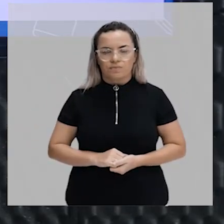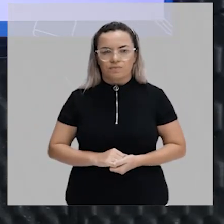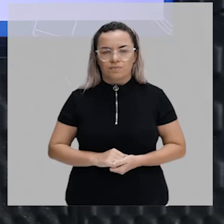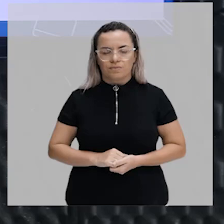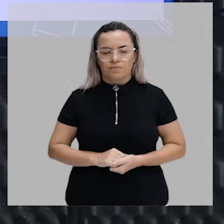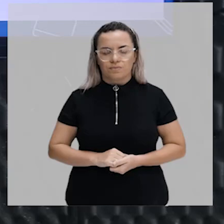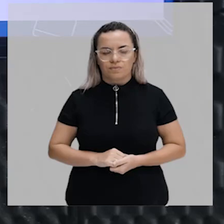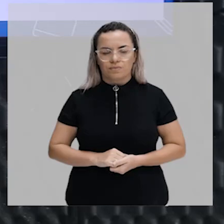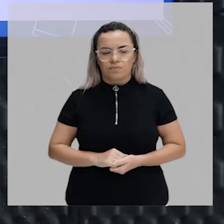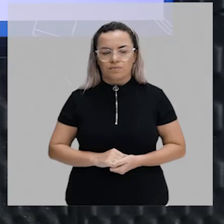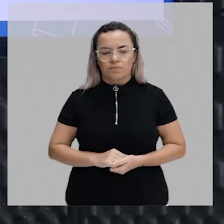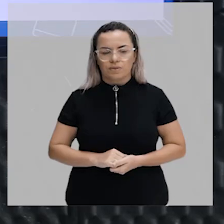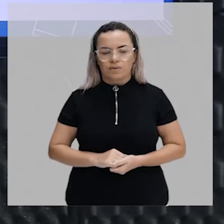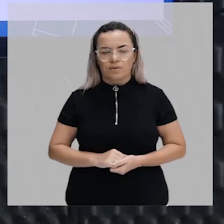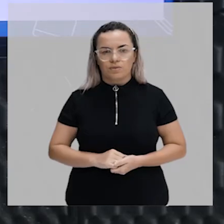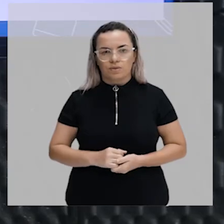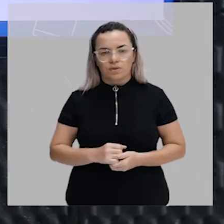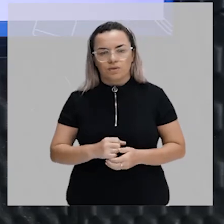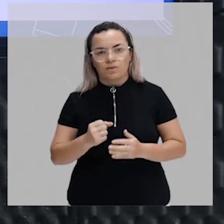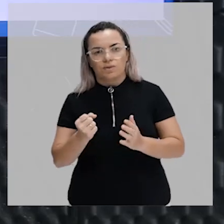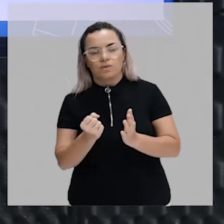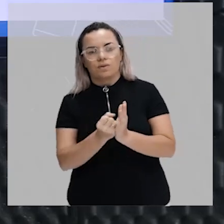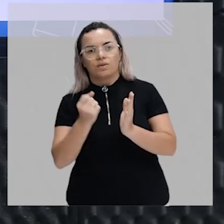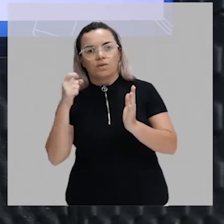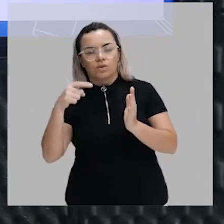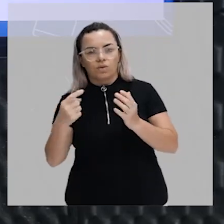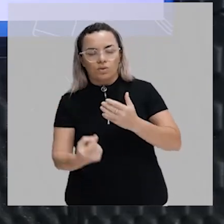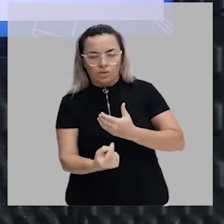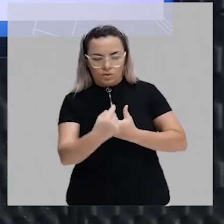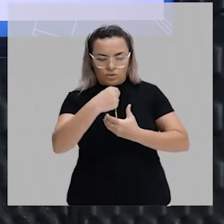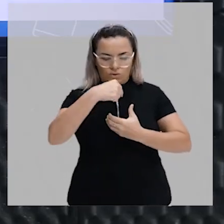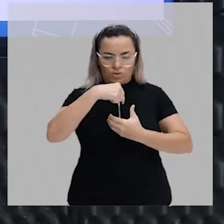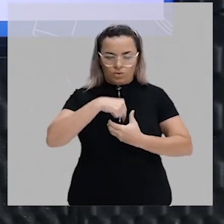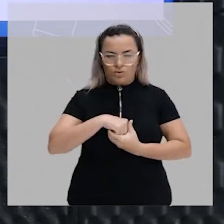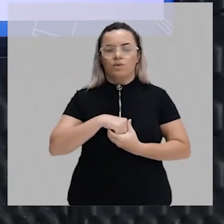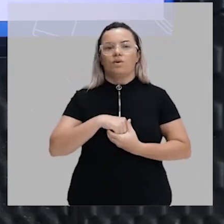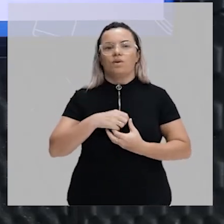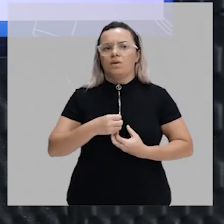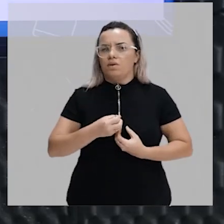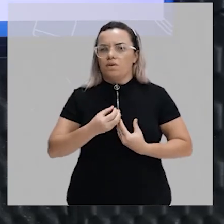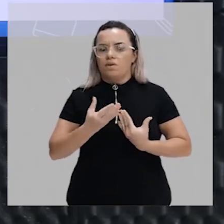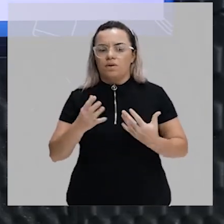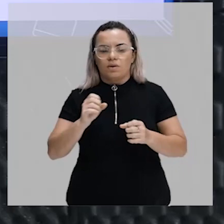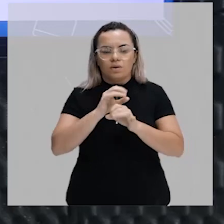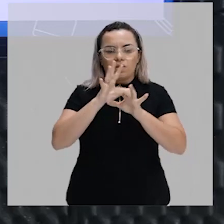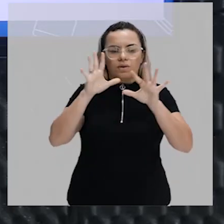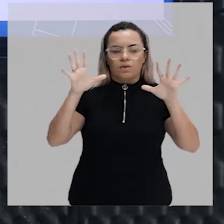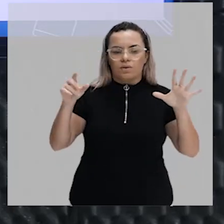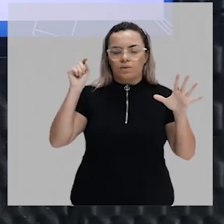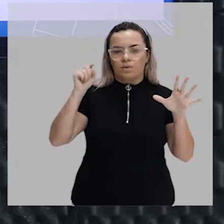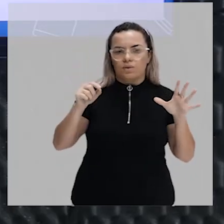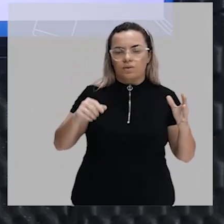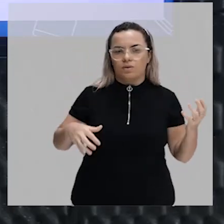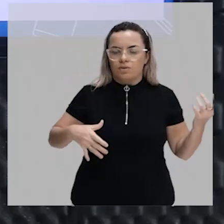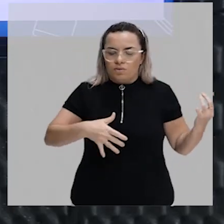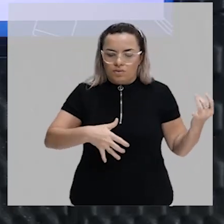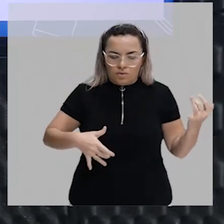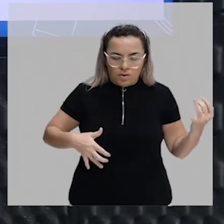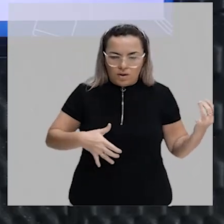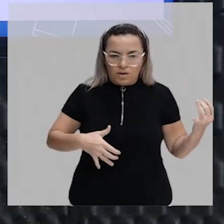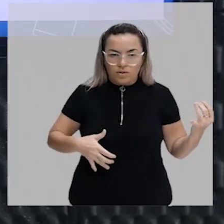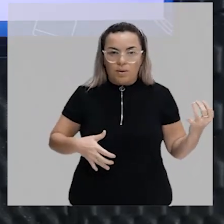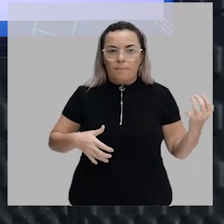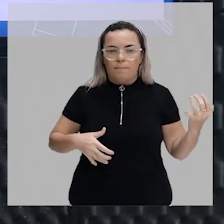Aqui, a simbologia para trazer o subjetivismo de forma indireta. Bem claro, ó. Plangentes violões dormentes,